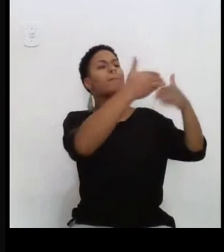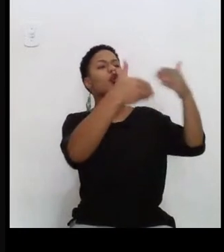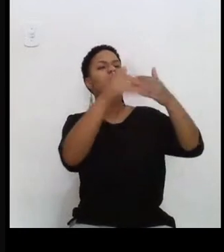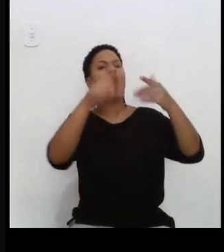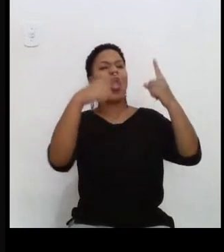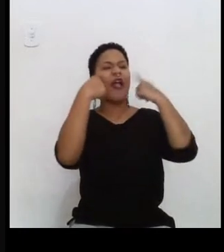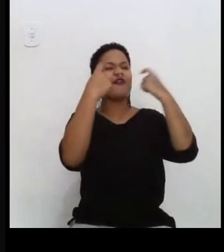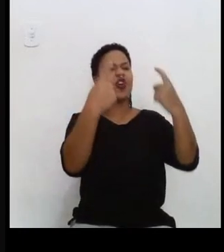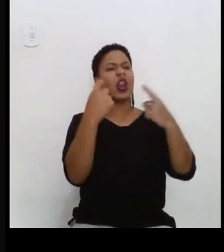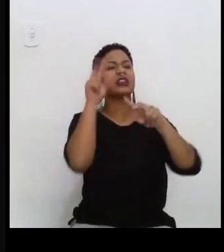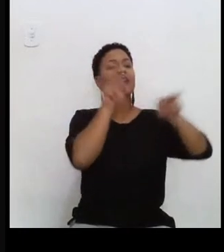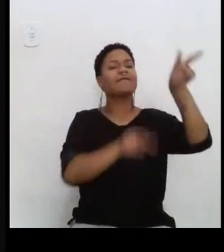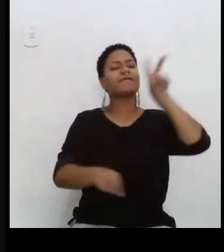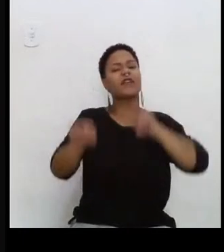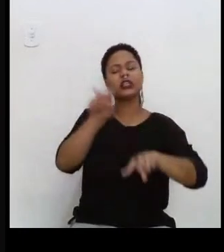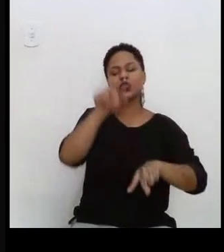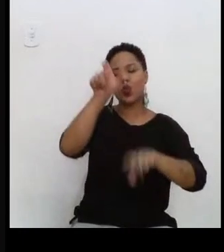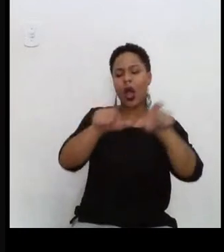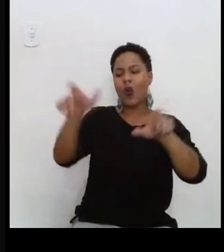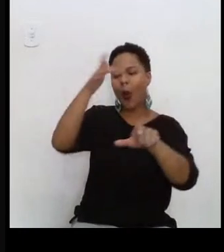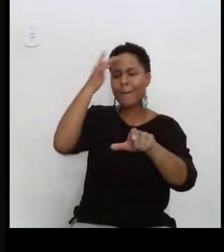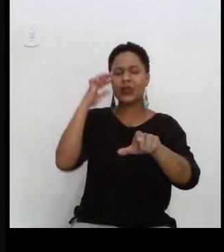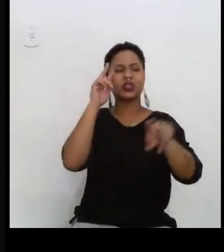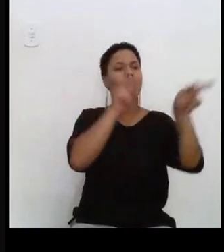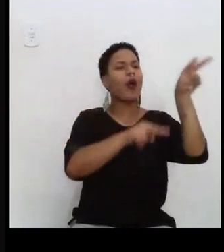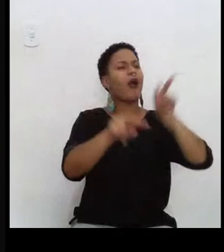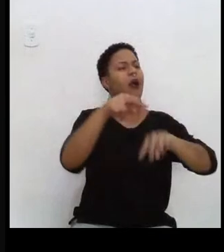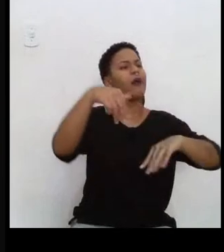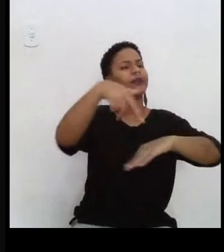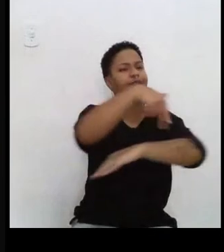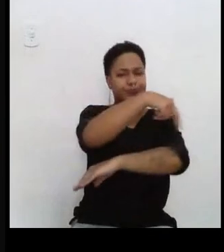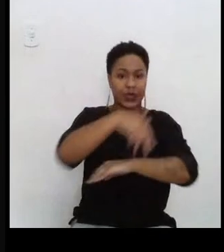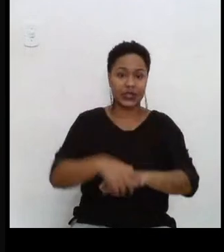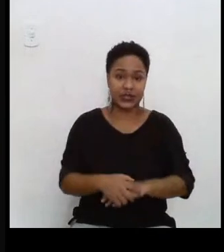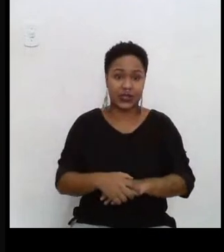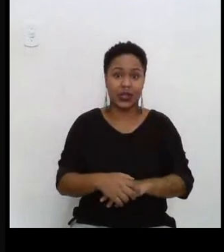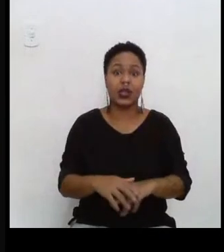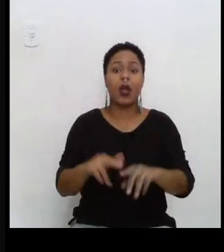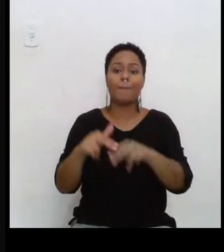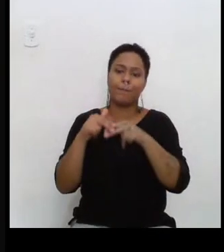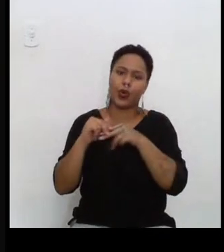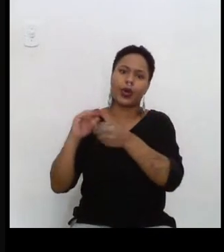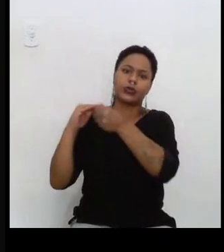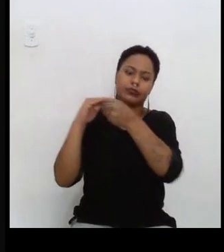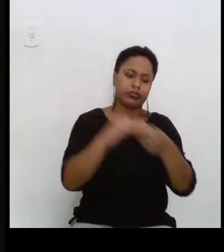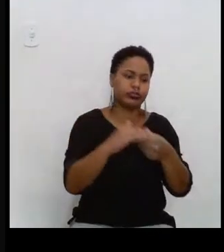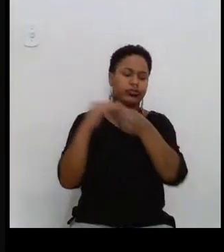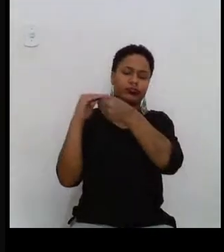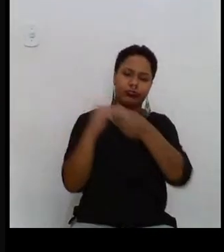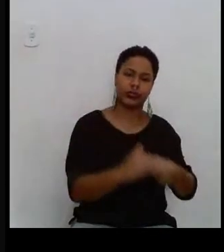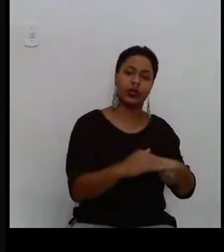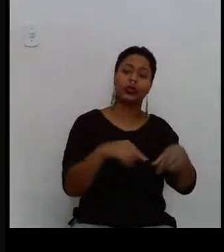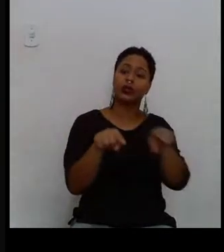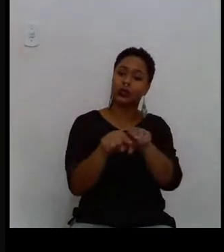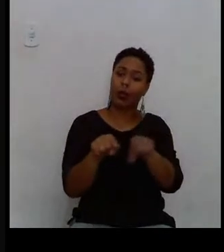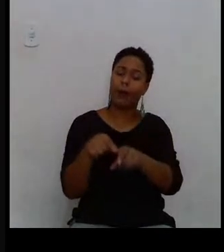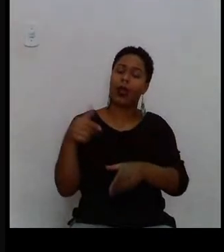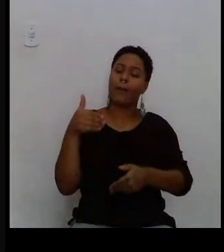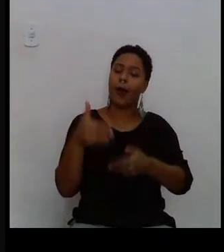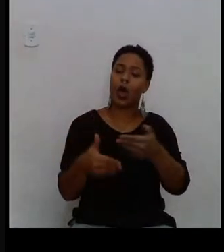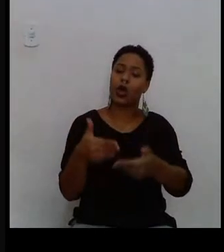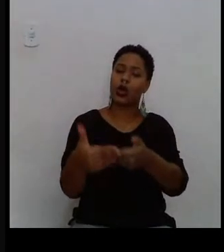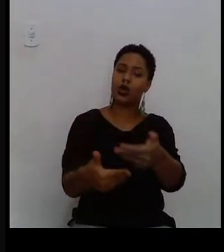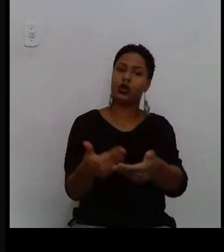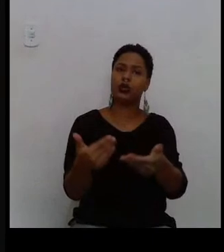se trança outras balão pressiones não é e o processo Damião é da autor reflexiona